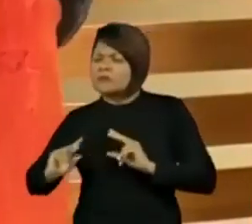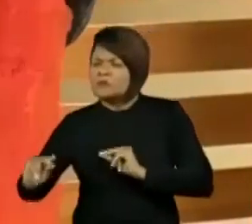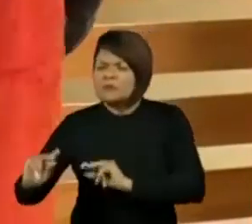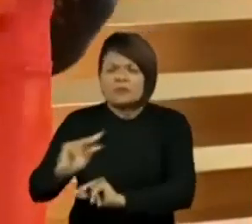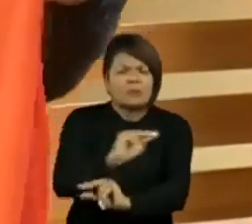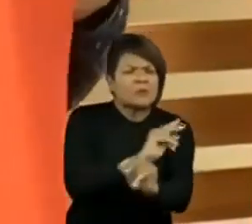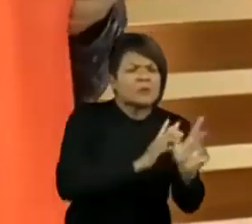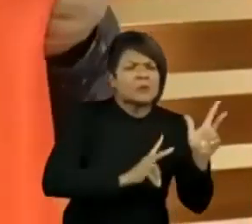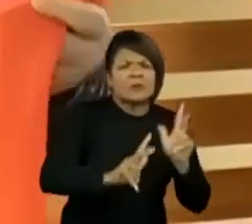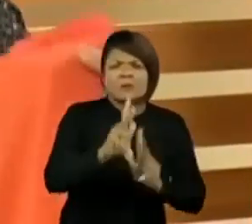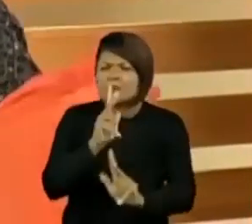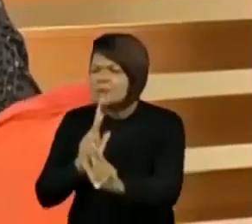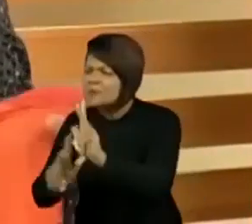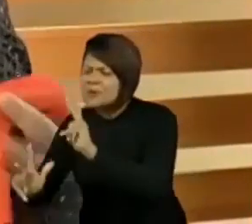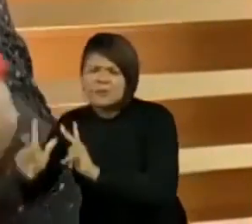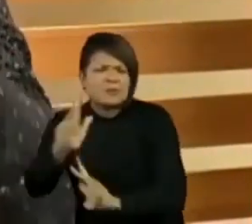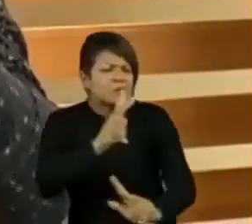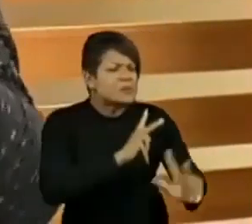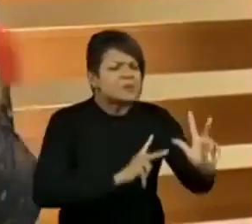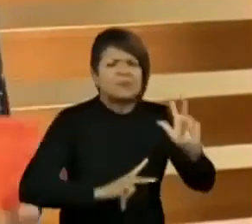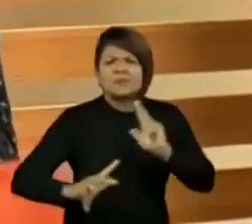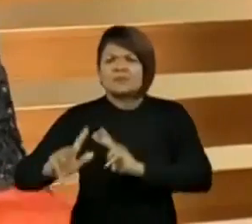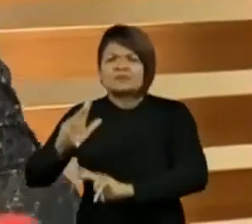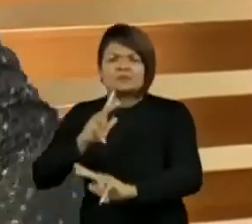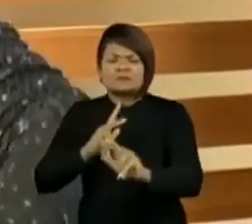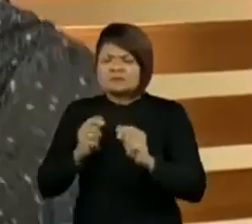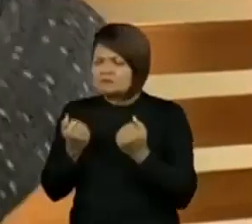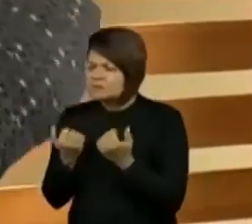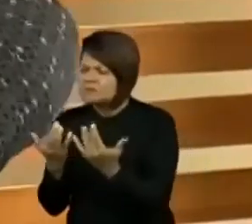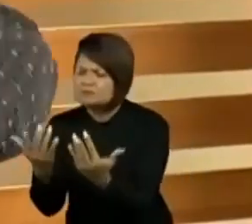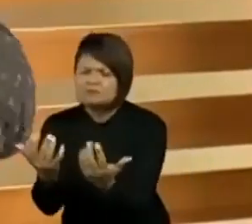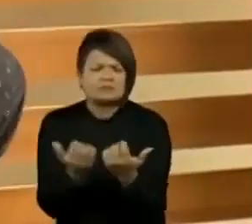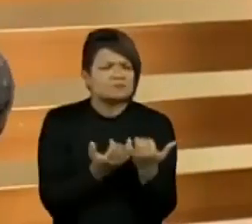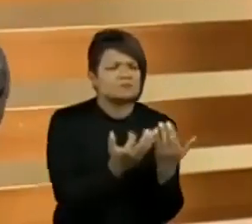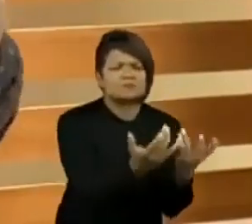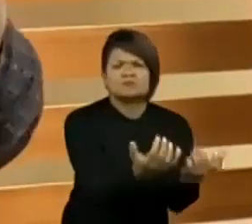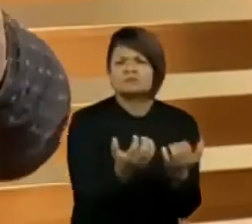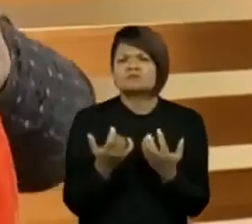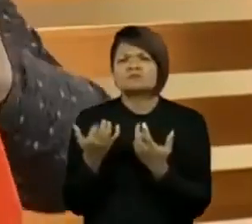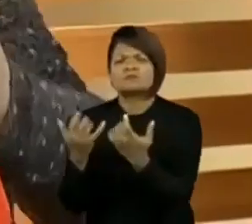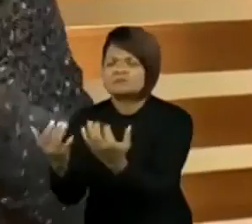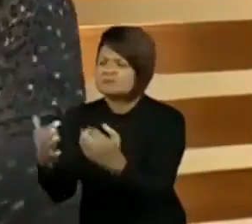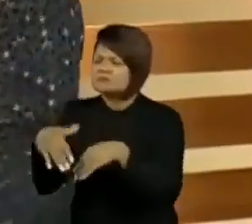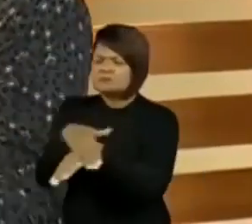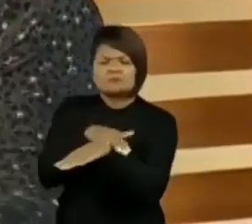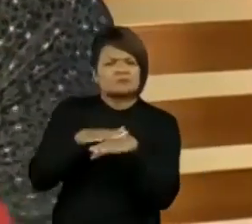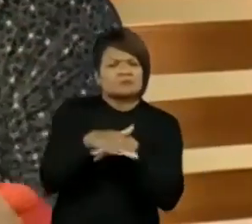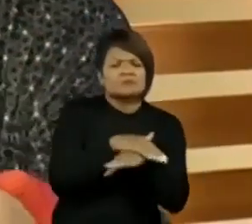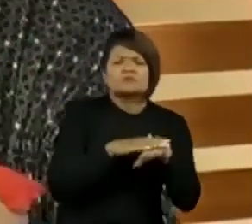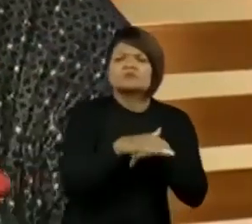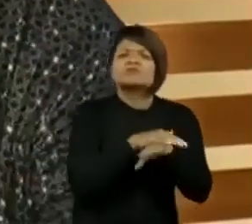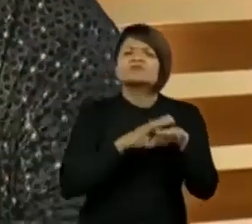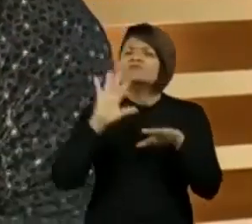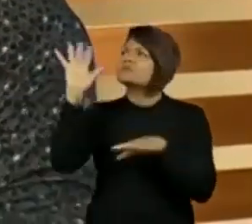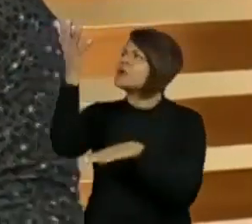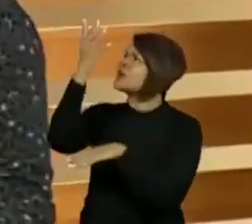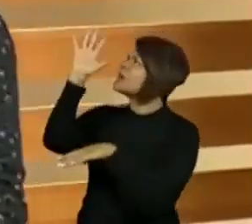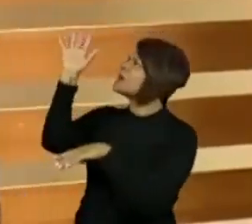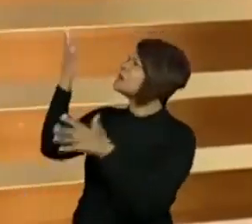plantações, falavam sobre o tempo, falavam sobre as